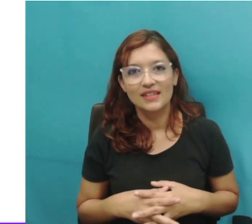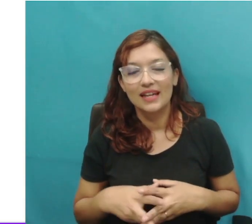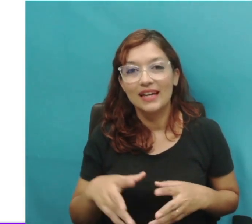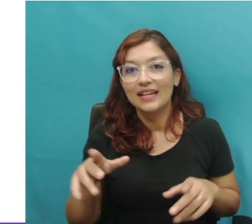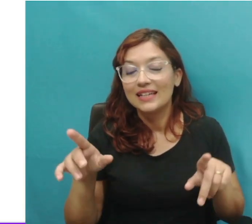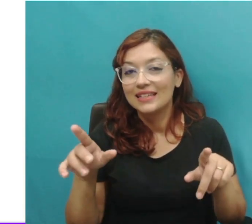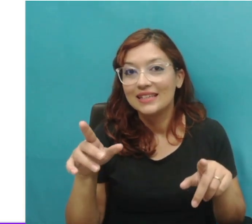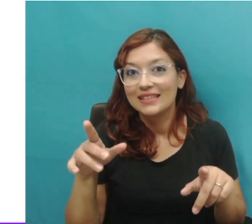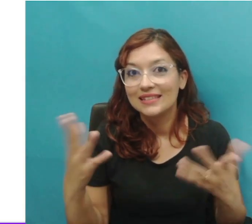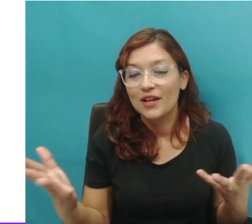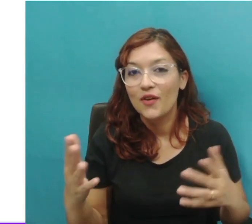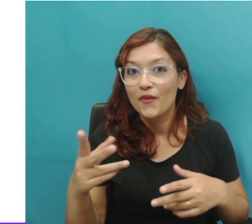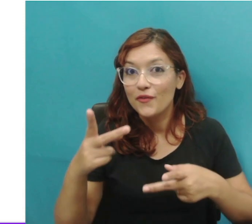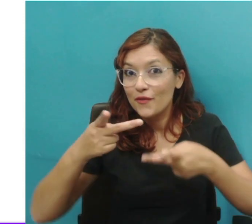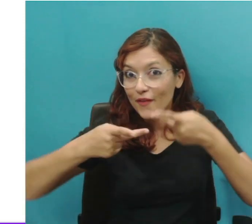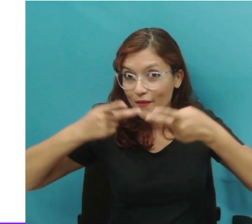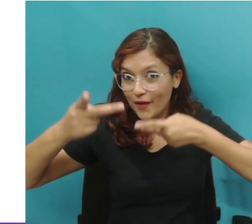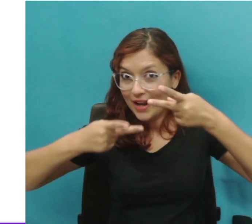muito esses pronomes.